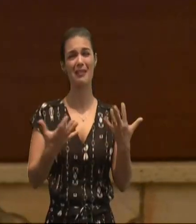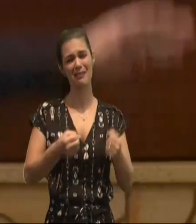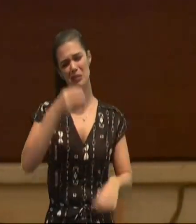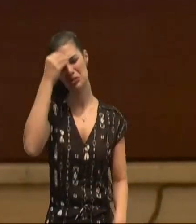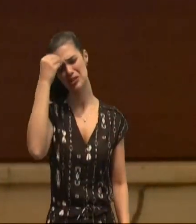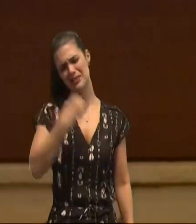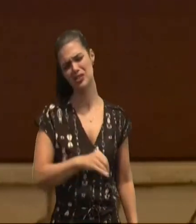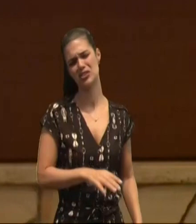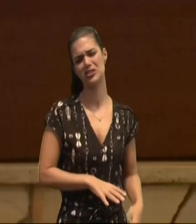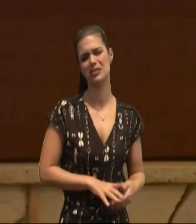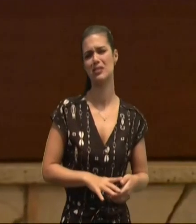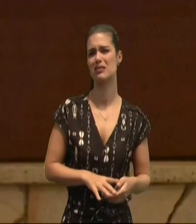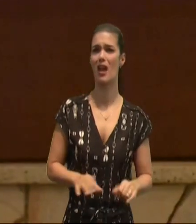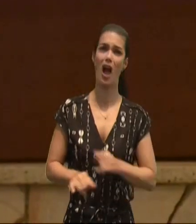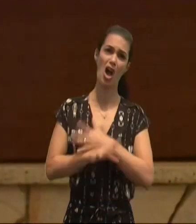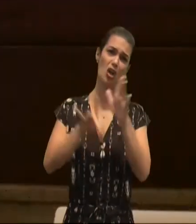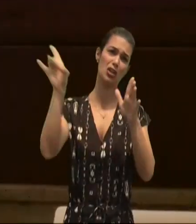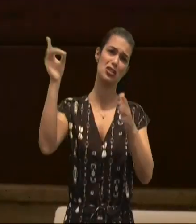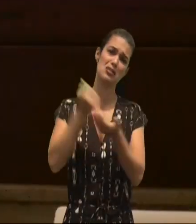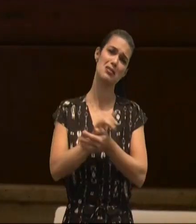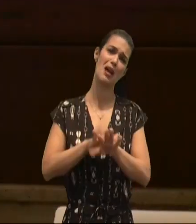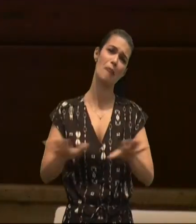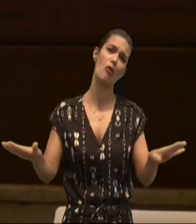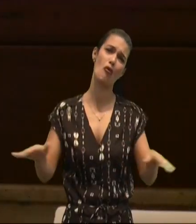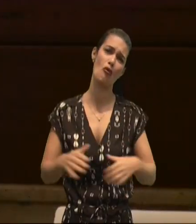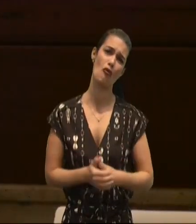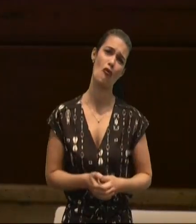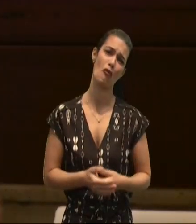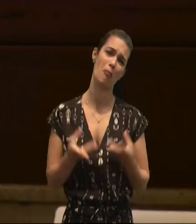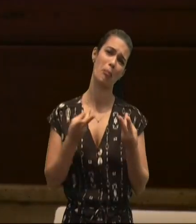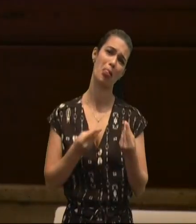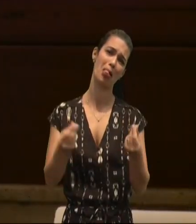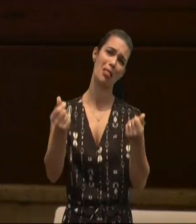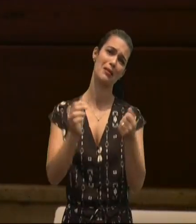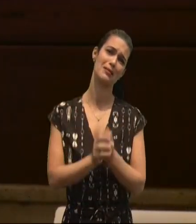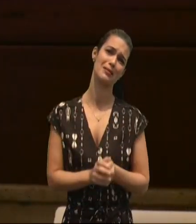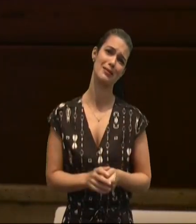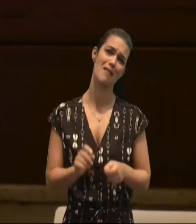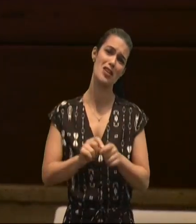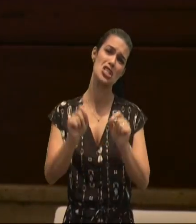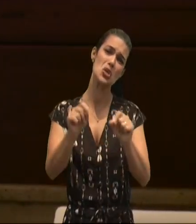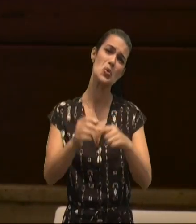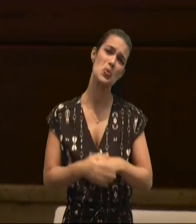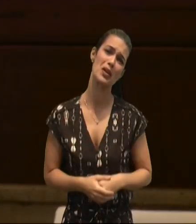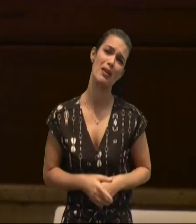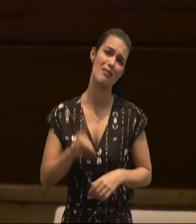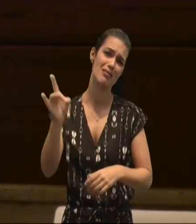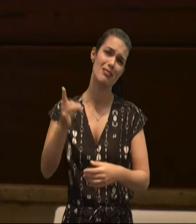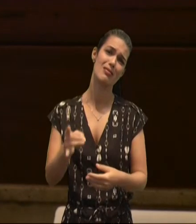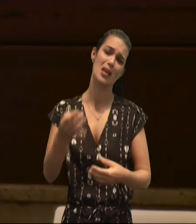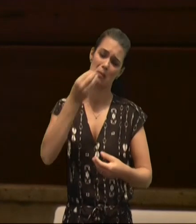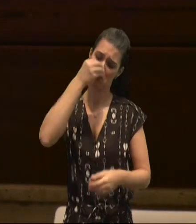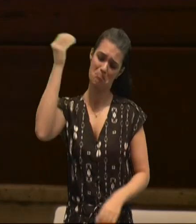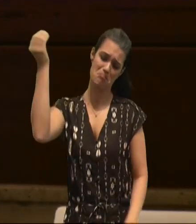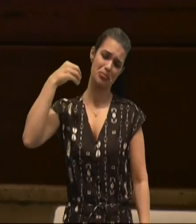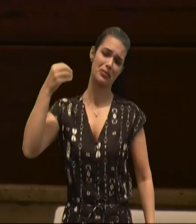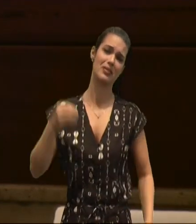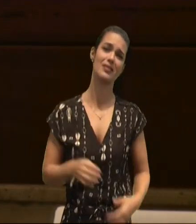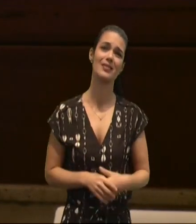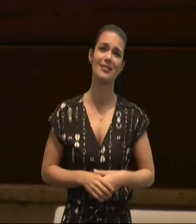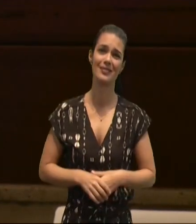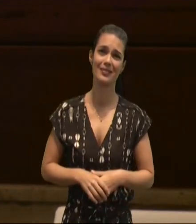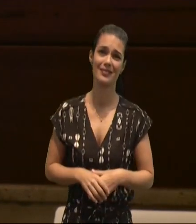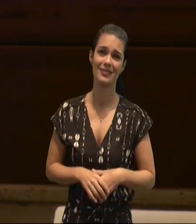estacionar, a glória do Senhor se foi, nós não temos mais o que fazer, Deus nos abandonou. Não,